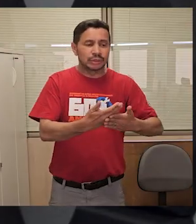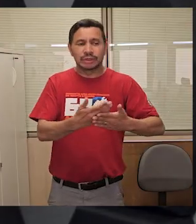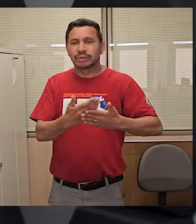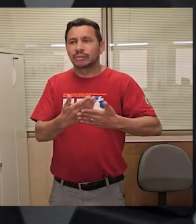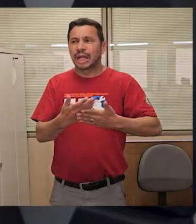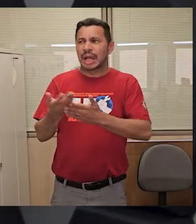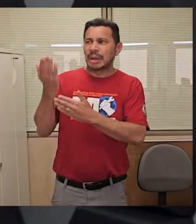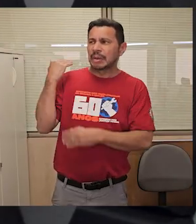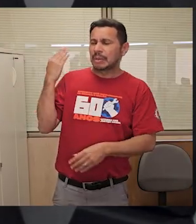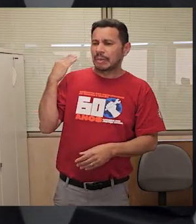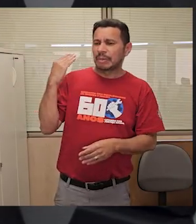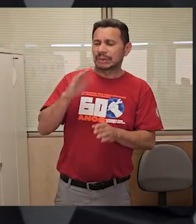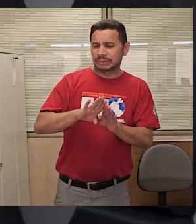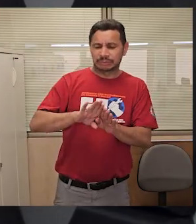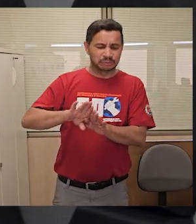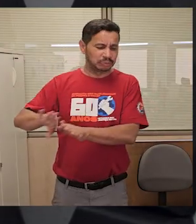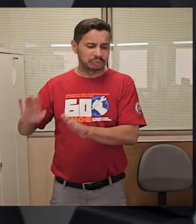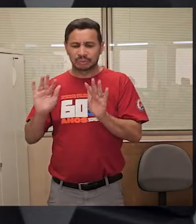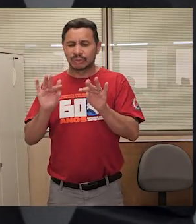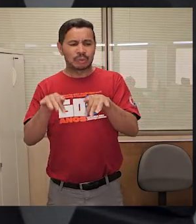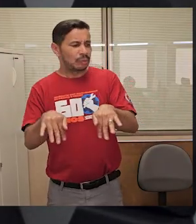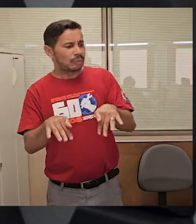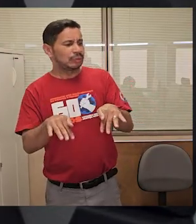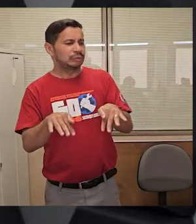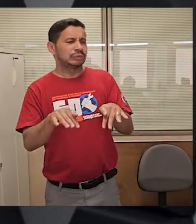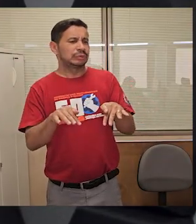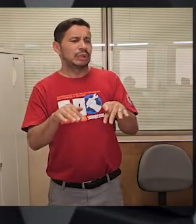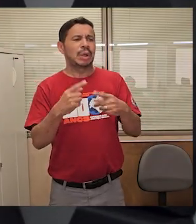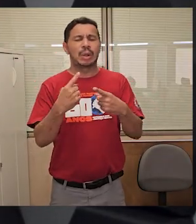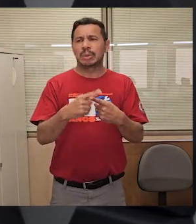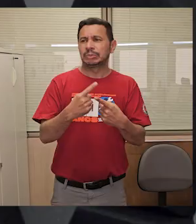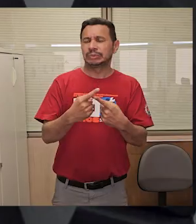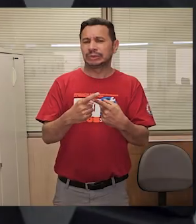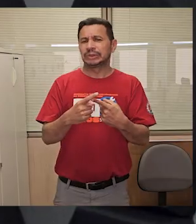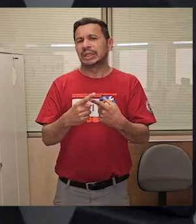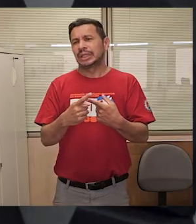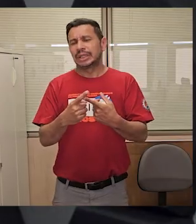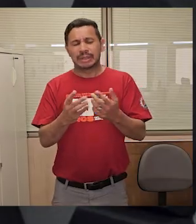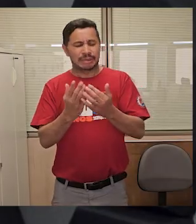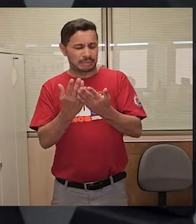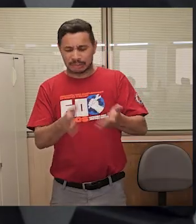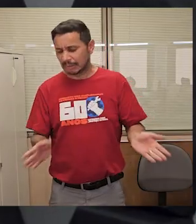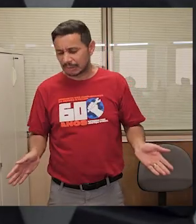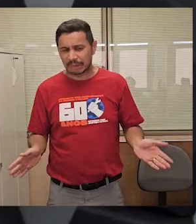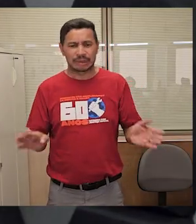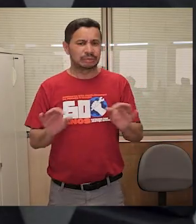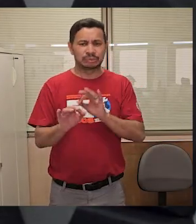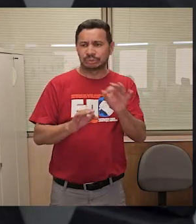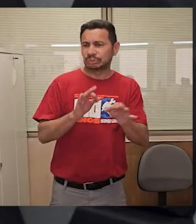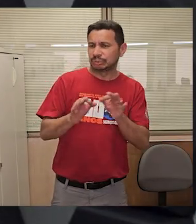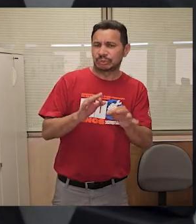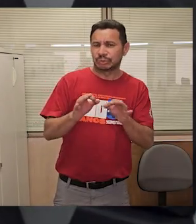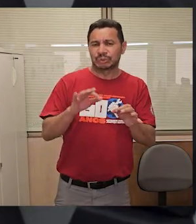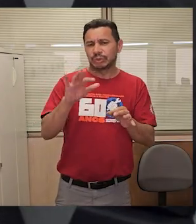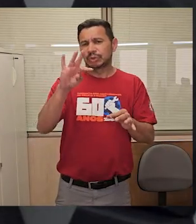foi extinto, né? Os controles perderam papel ao longo, né, do